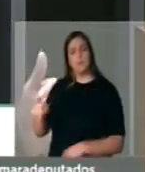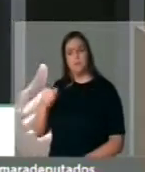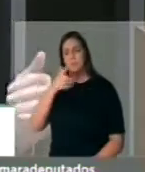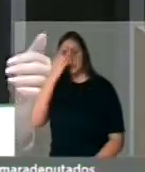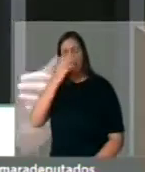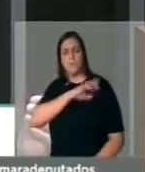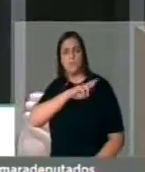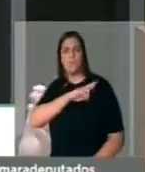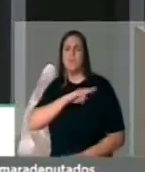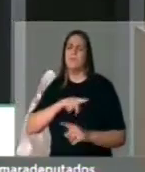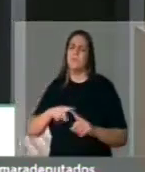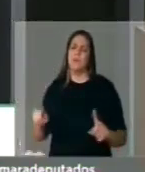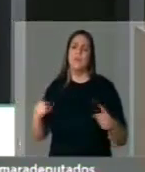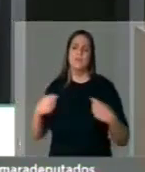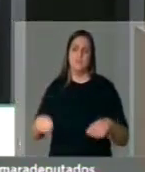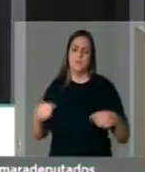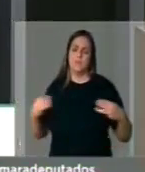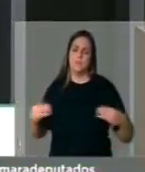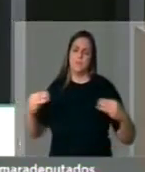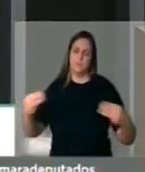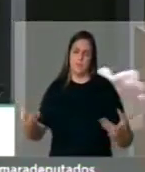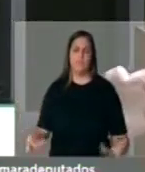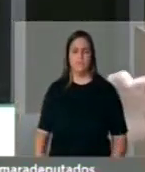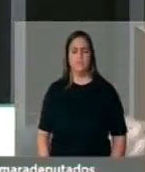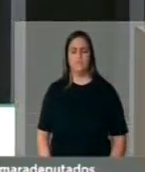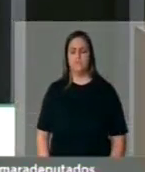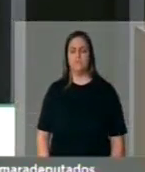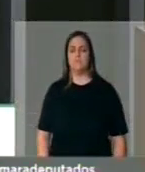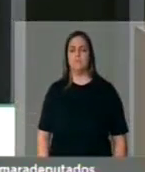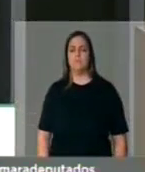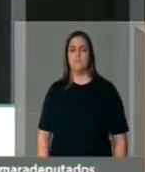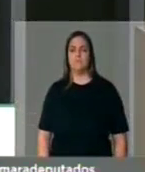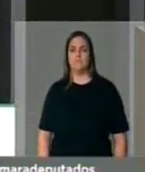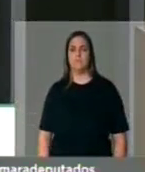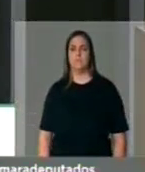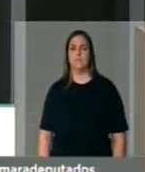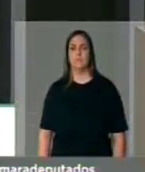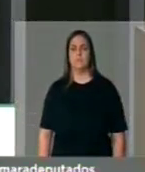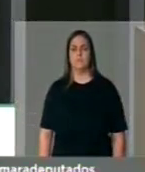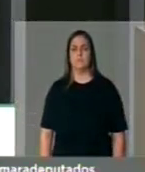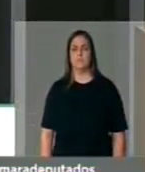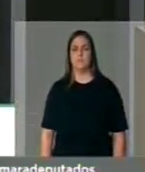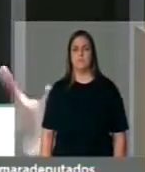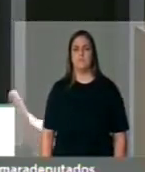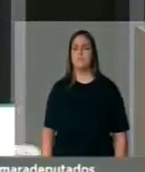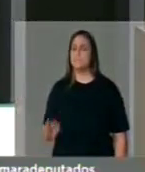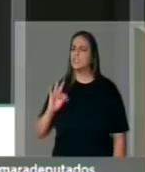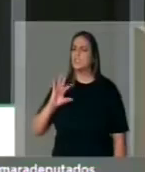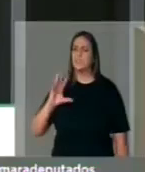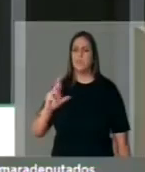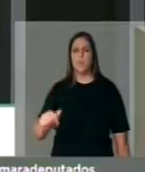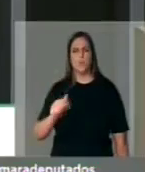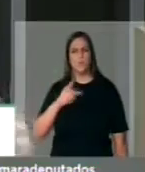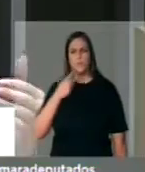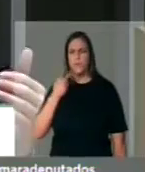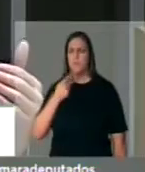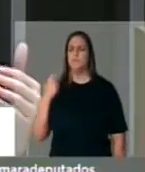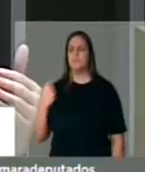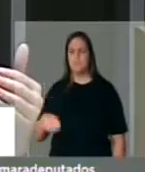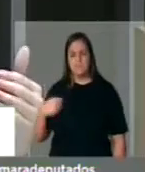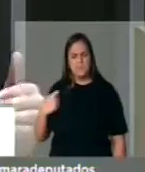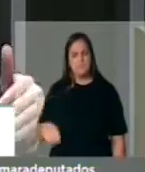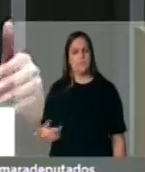mas ministério tem outro status. E todos foram unânimes em dizer de que esse segmento precisa de um ministério, porque